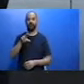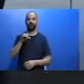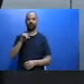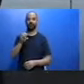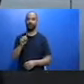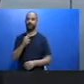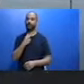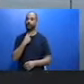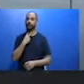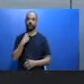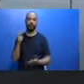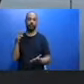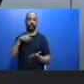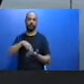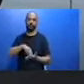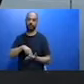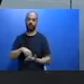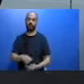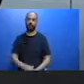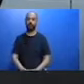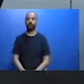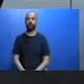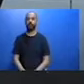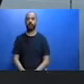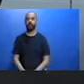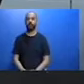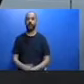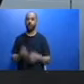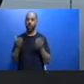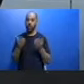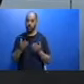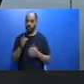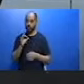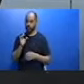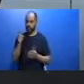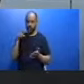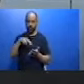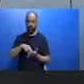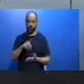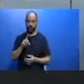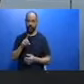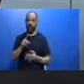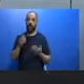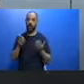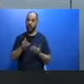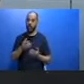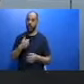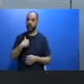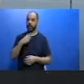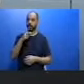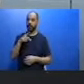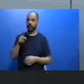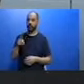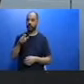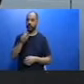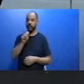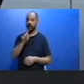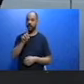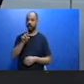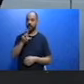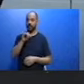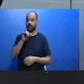não pôde estar aqui conosco tá então só por hoje a professora adriana vai fazer aula de